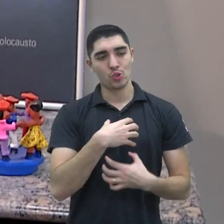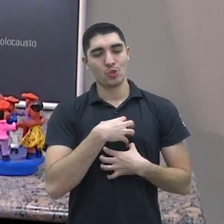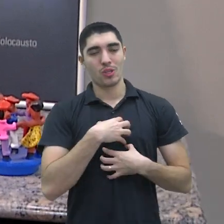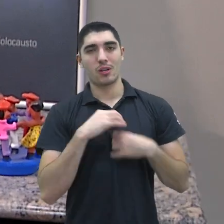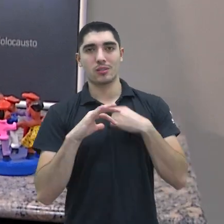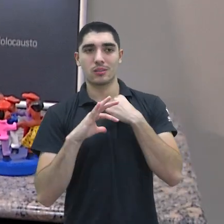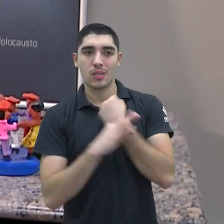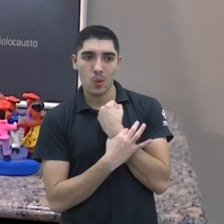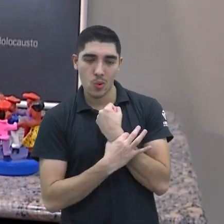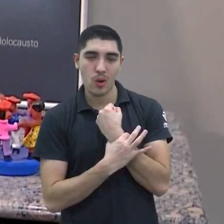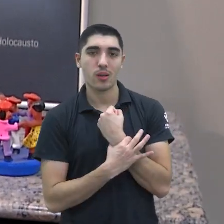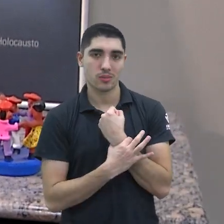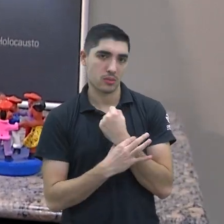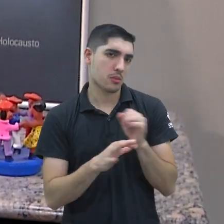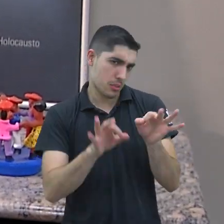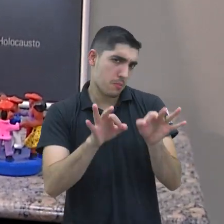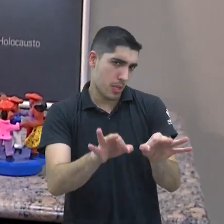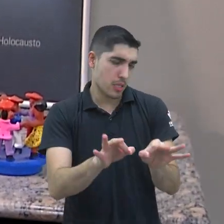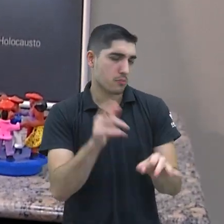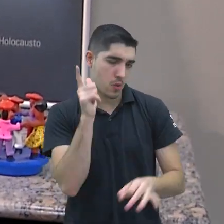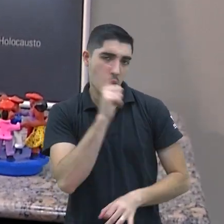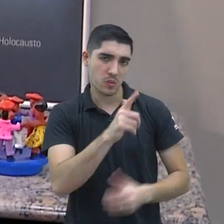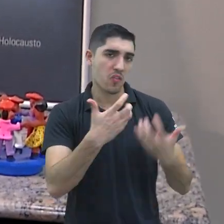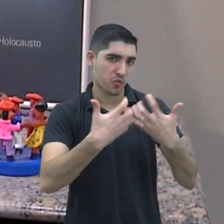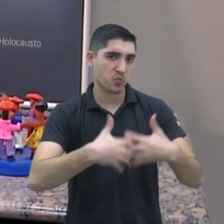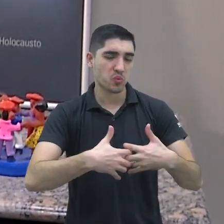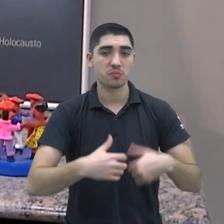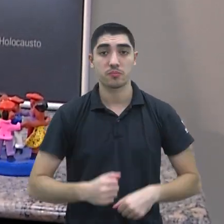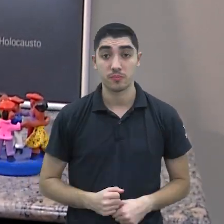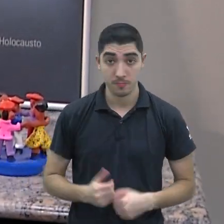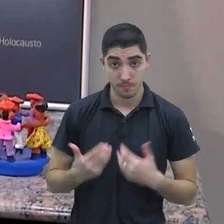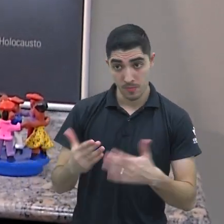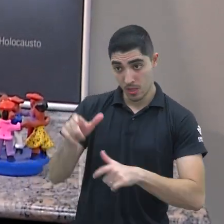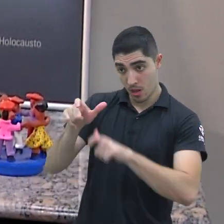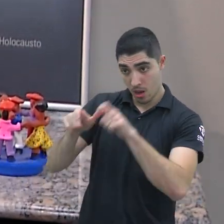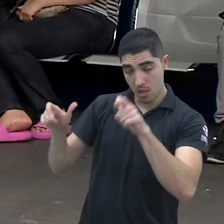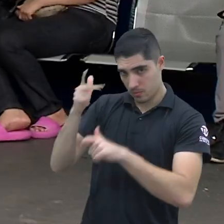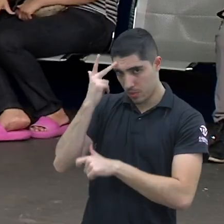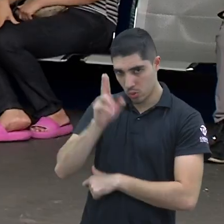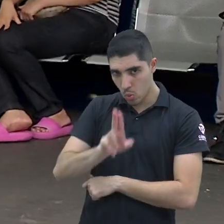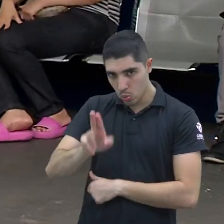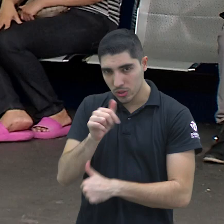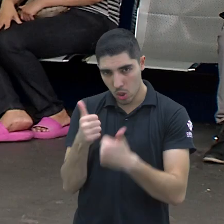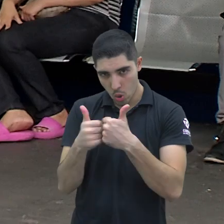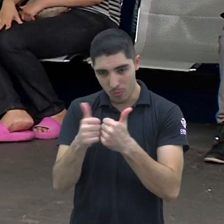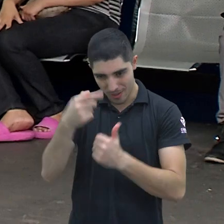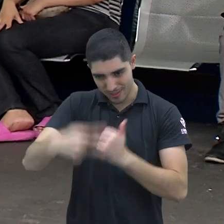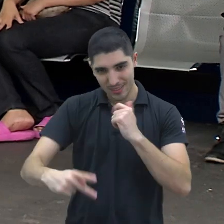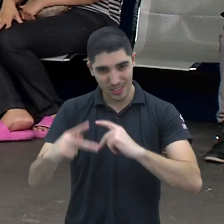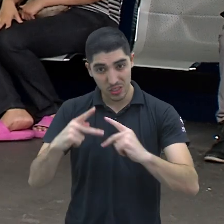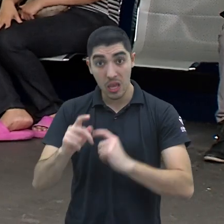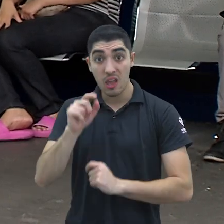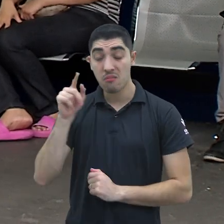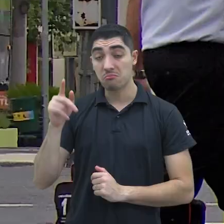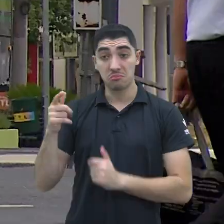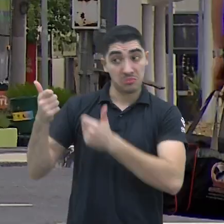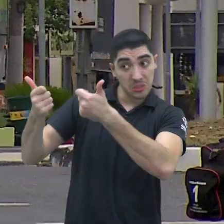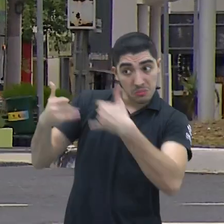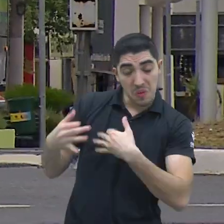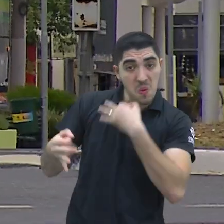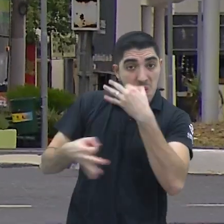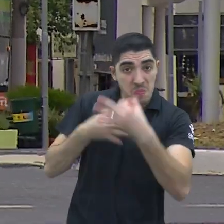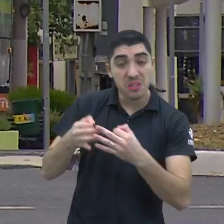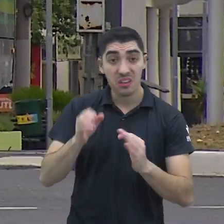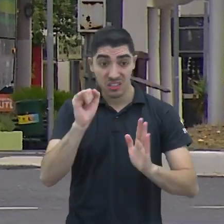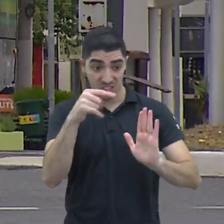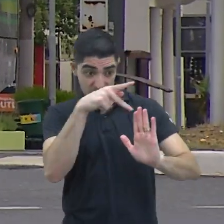pessoas, promovem uma sensação de segurança e uma segurança de fato, com certeza. Para as usuárias dos ônibus coletivos de São